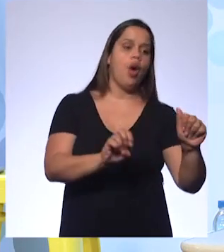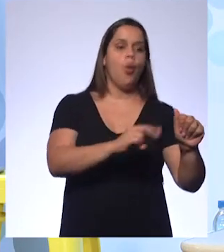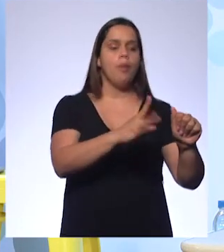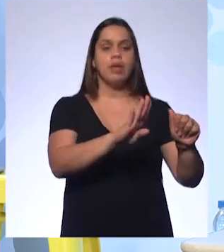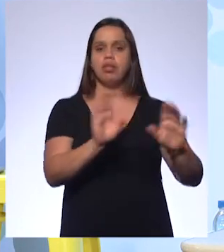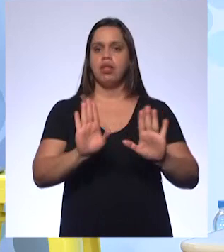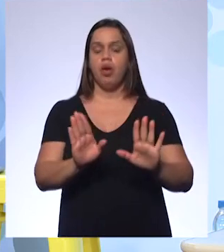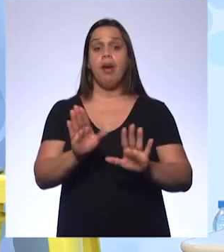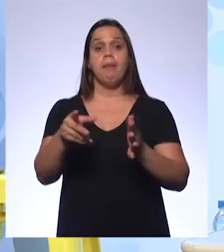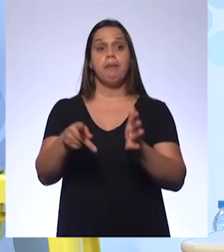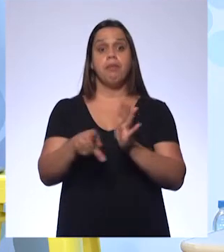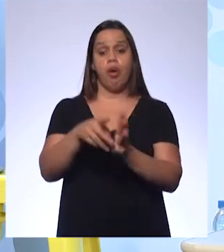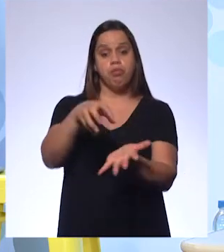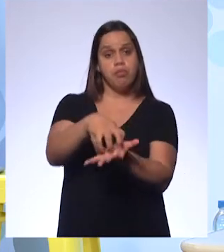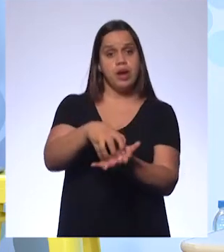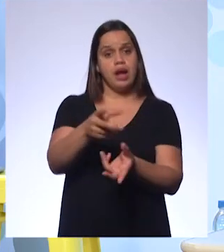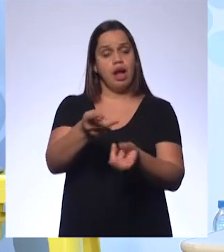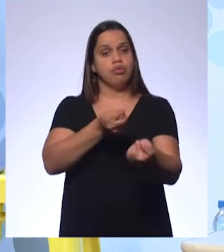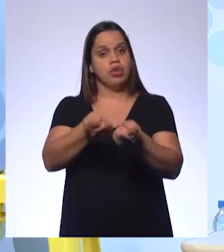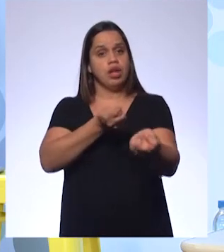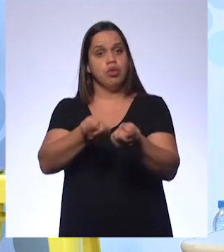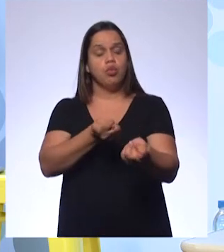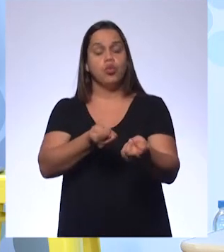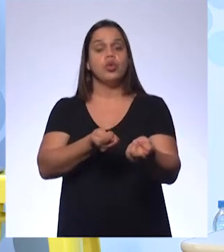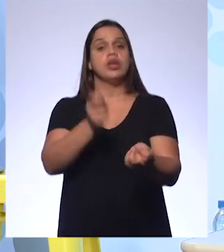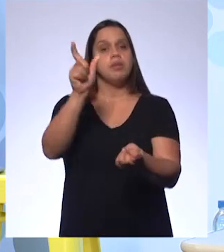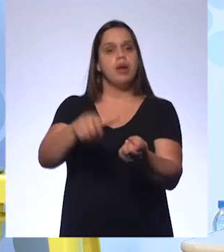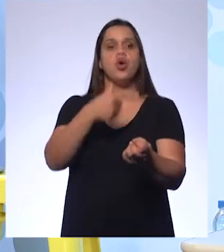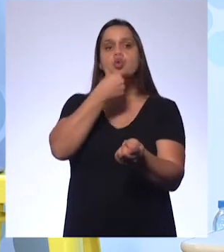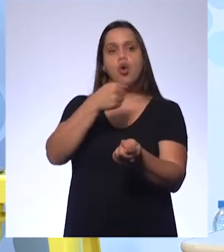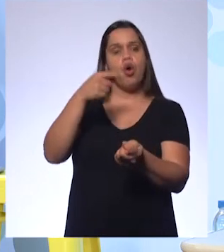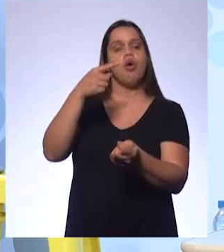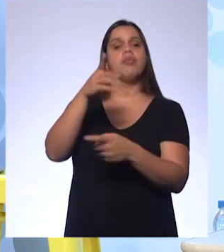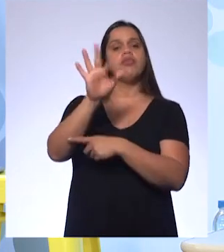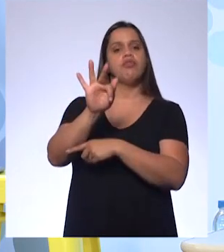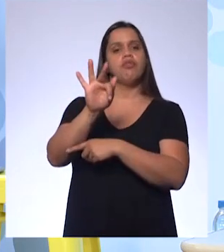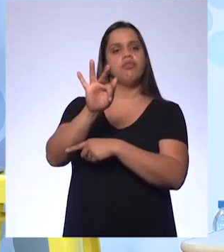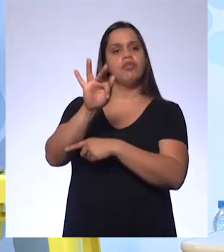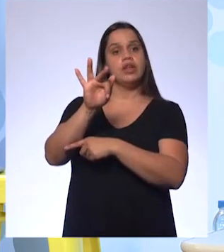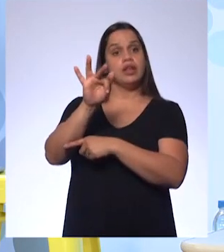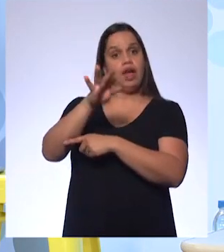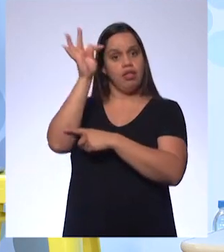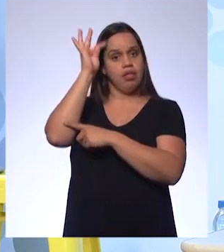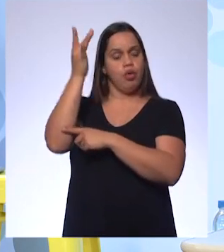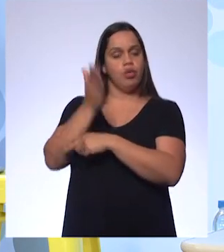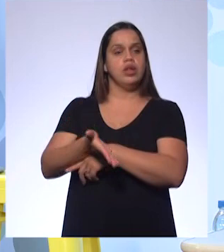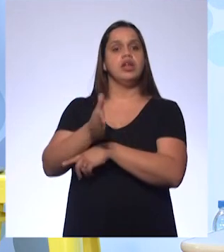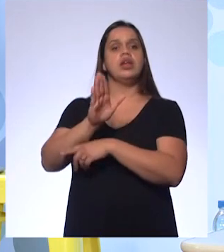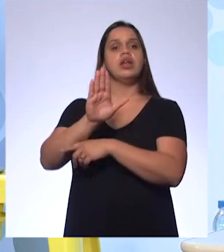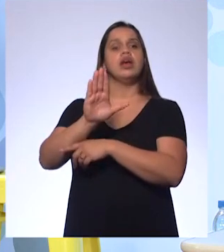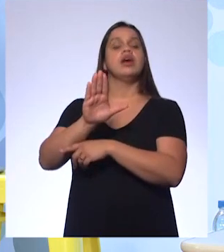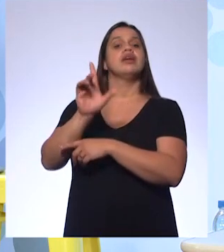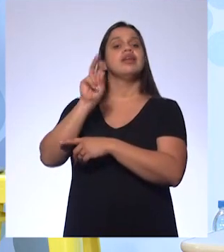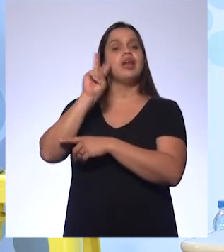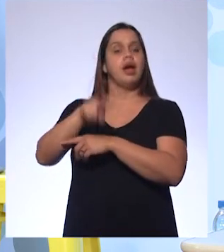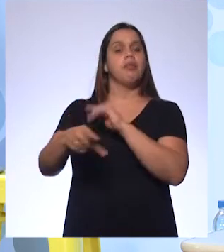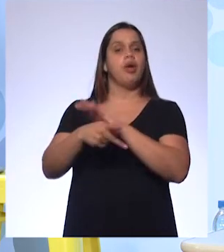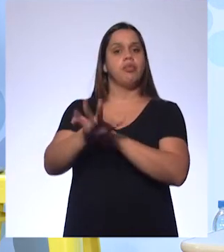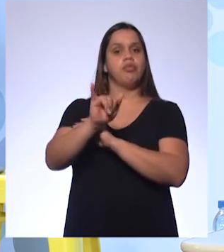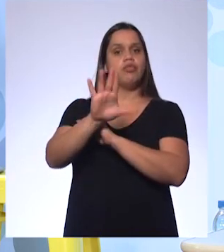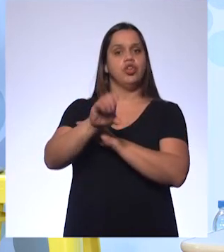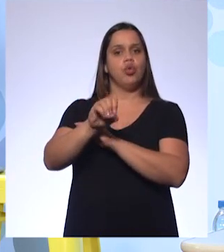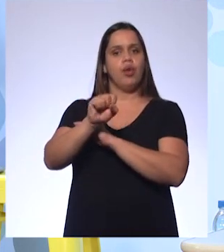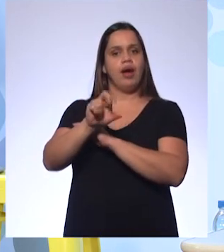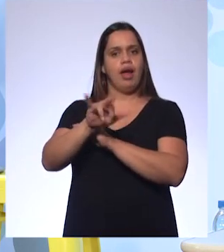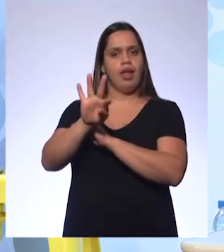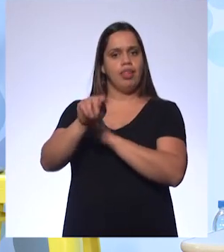regula através dessa lei que, para François Quesnay, que é um fisiocrata, é a lei natural. Esse próprio nome